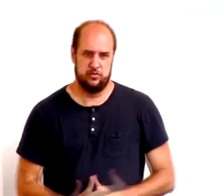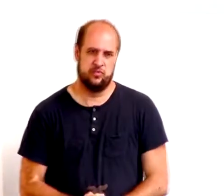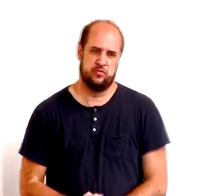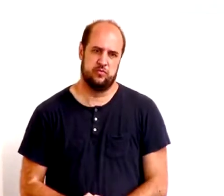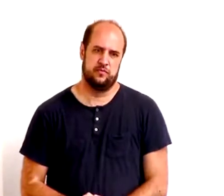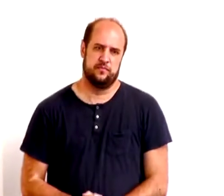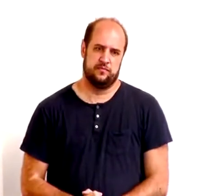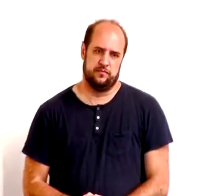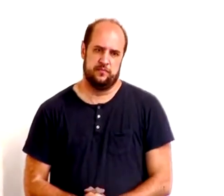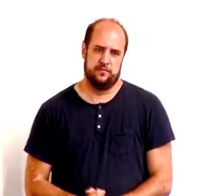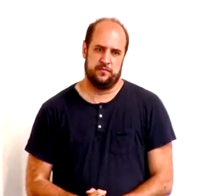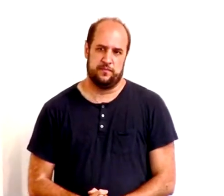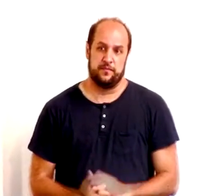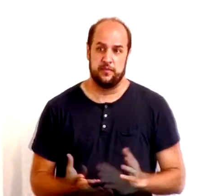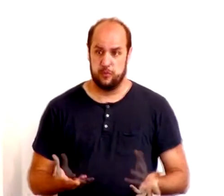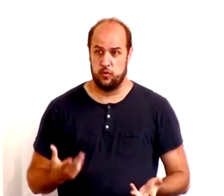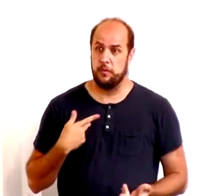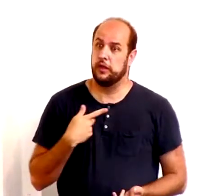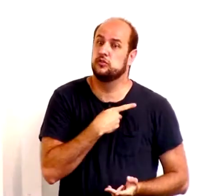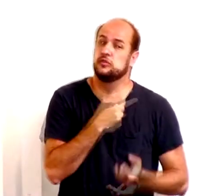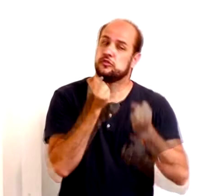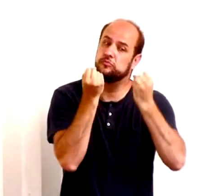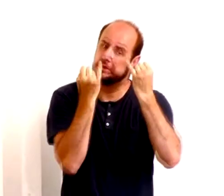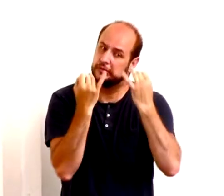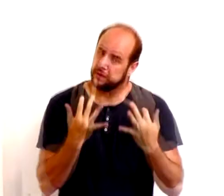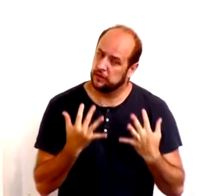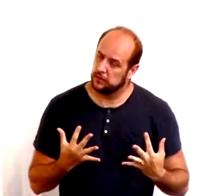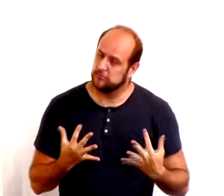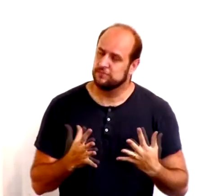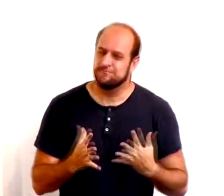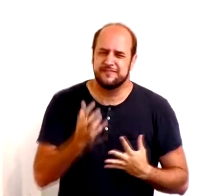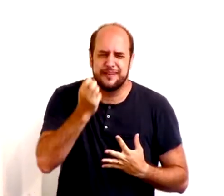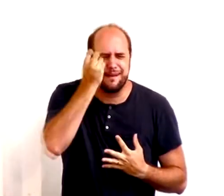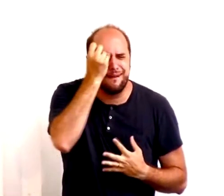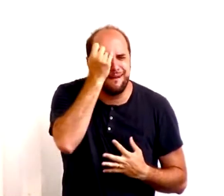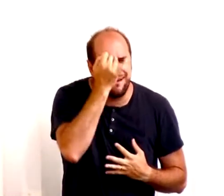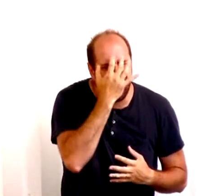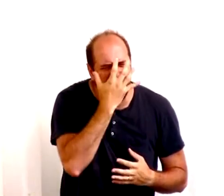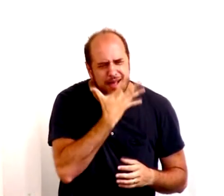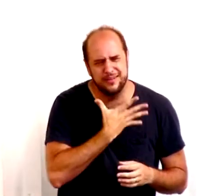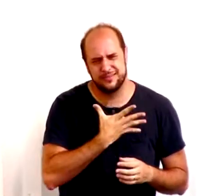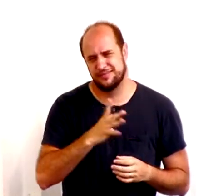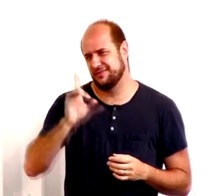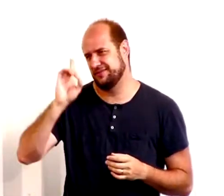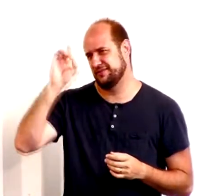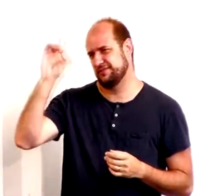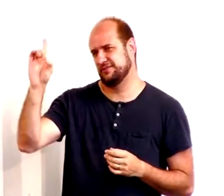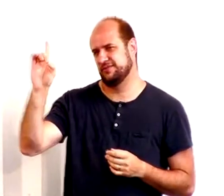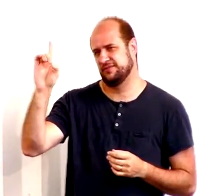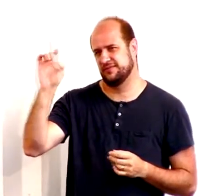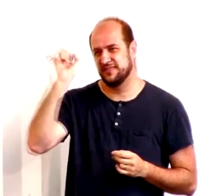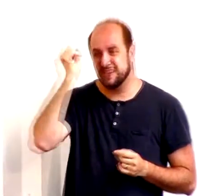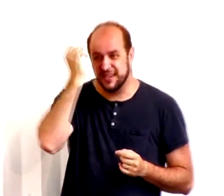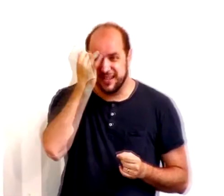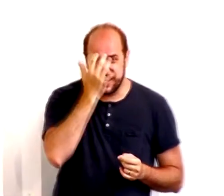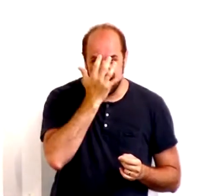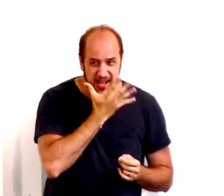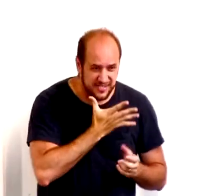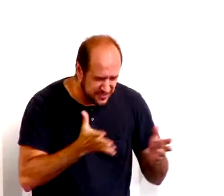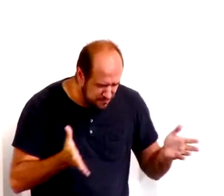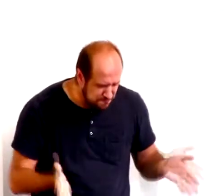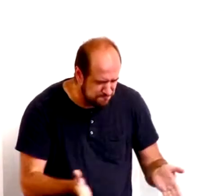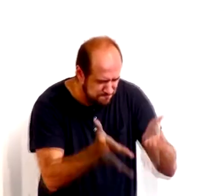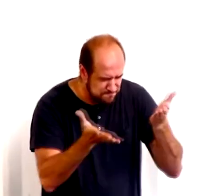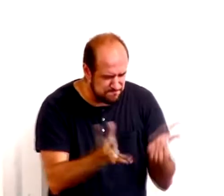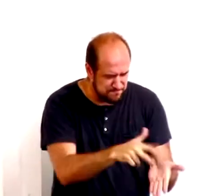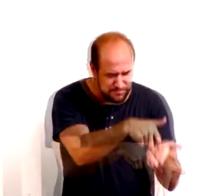E então Edwards falava, a graça vai sustentar vocês não conseguem se sustentar, Graça